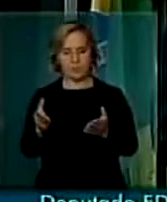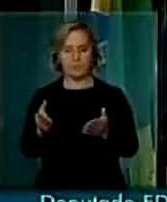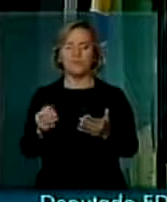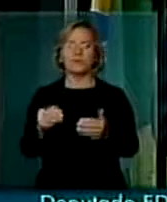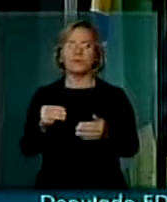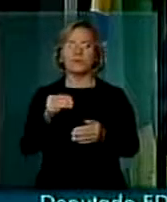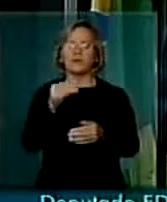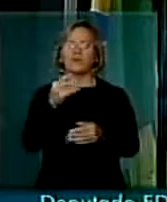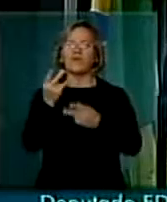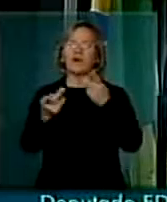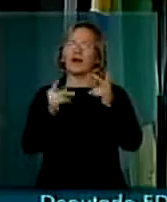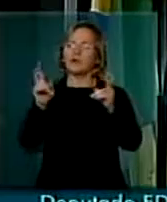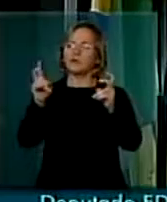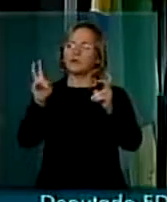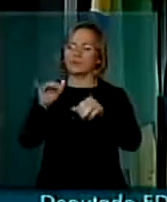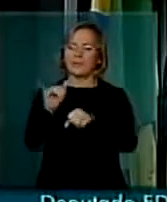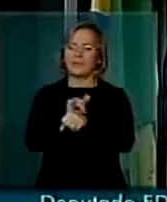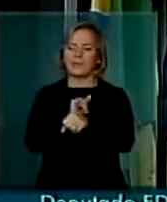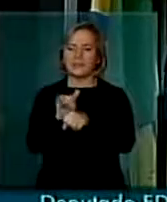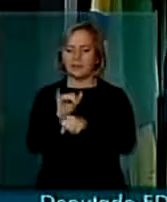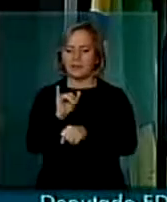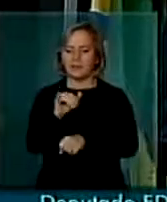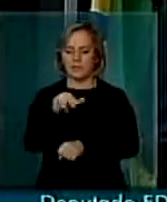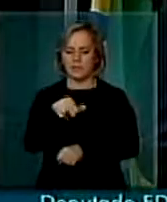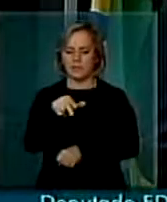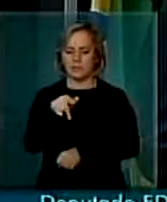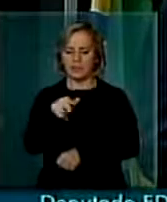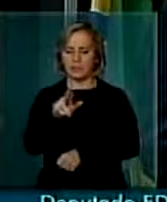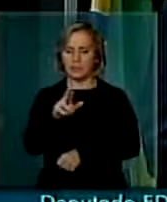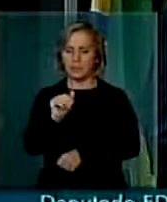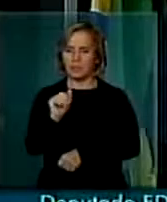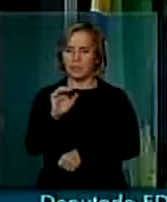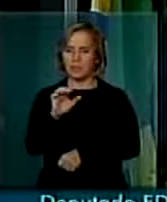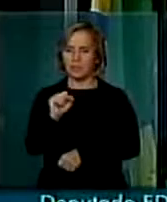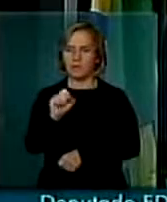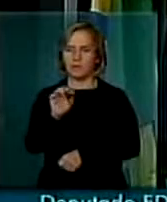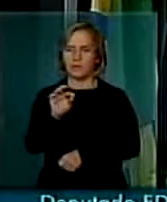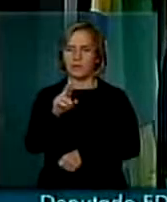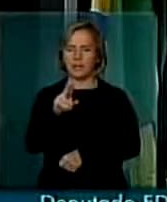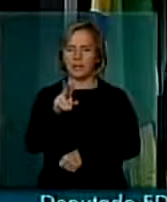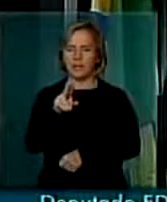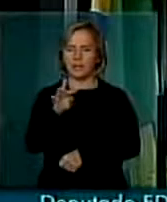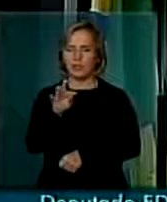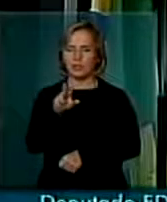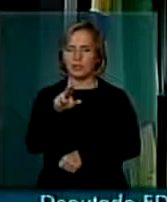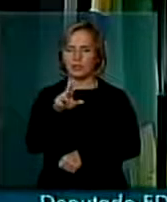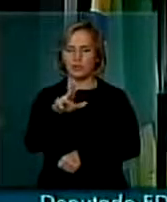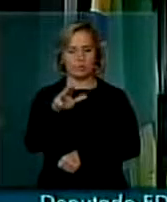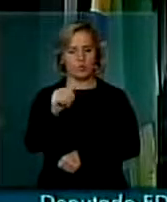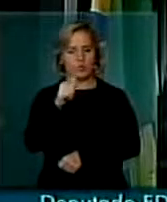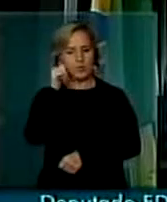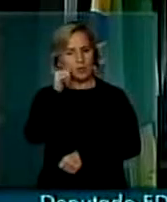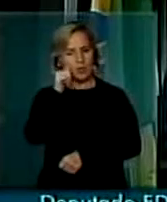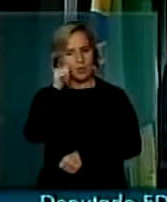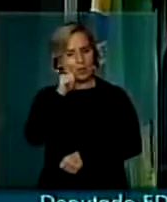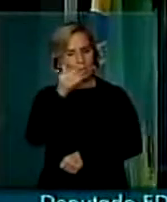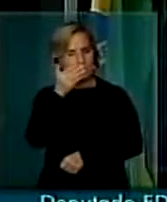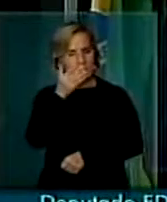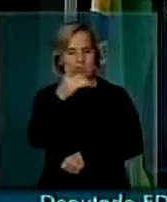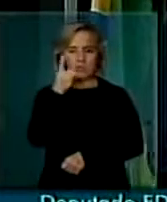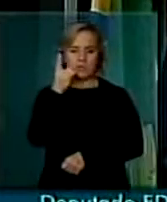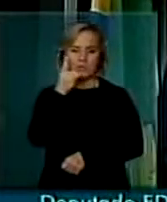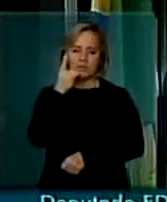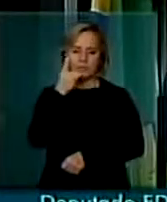Sobre a infraestrutura, e aqui citada resumidamente pela nobre colega deputada,